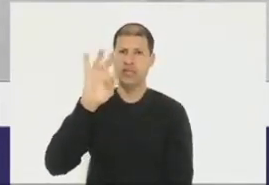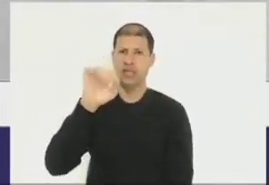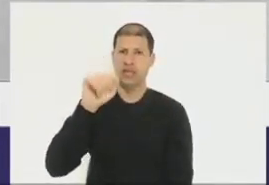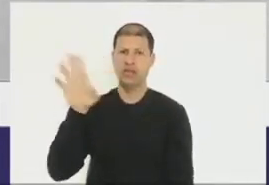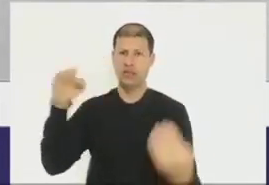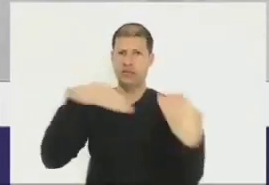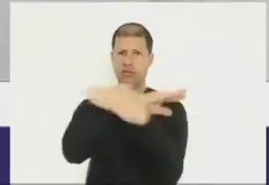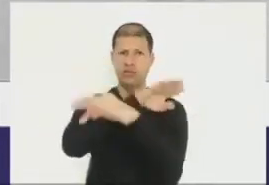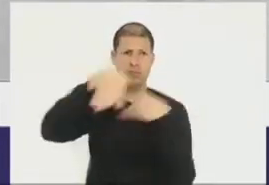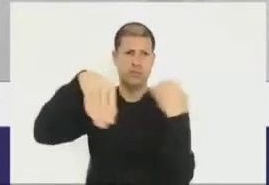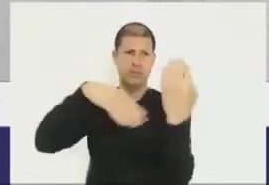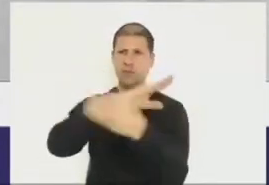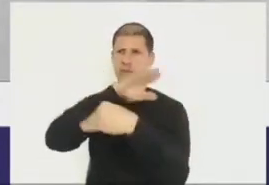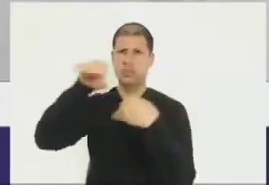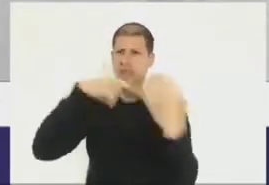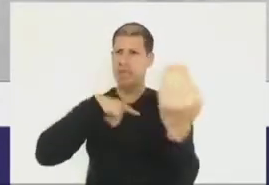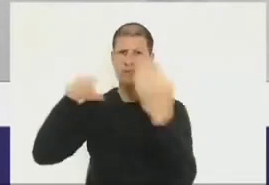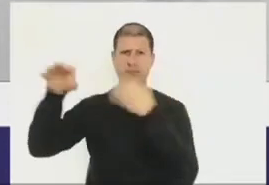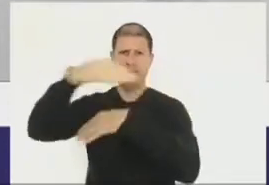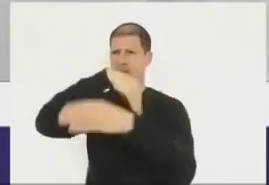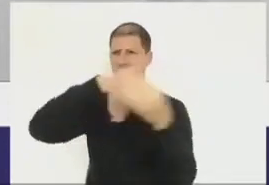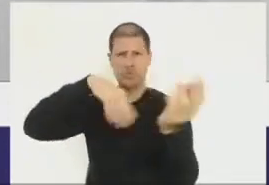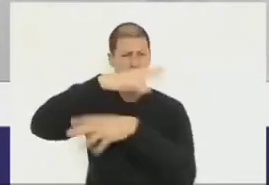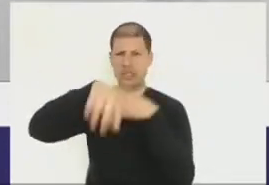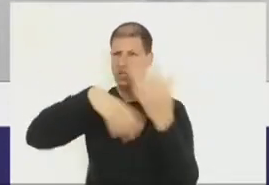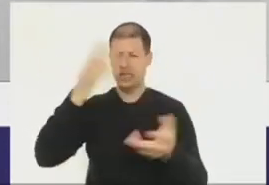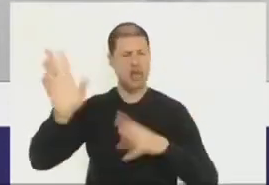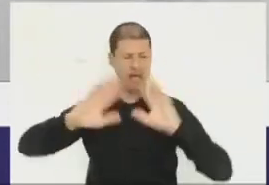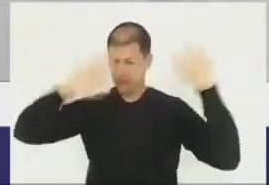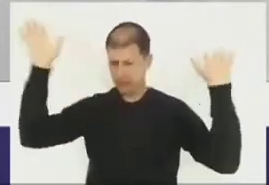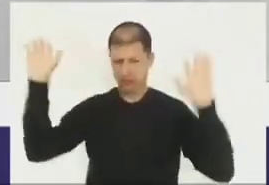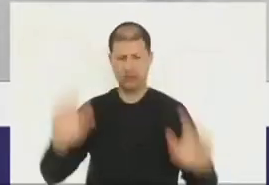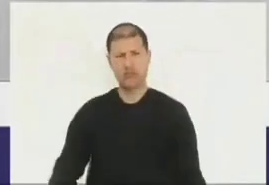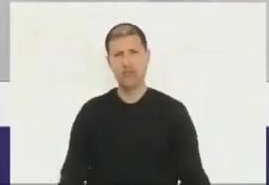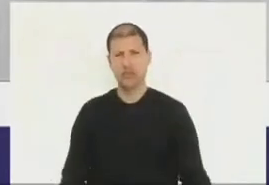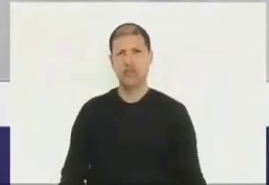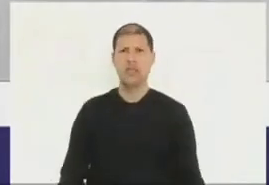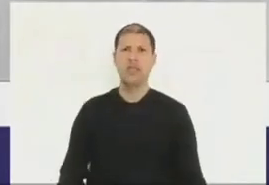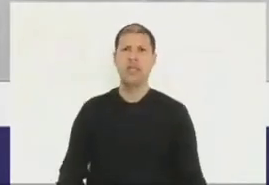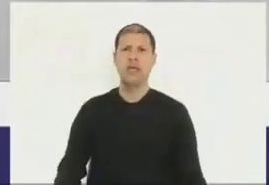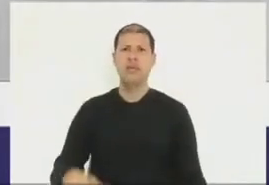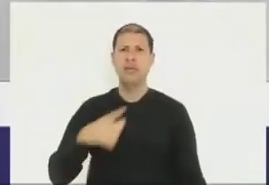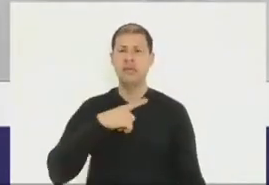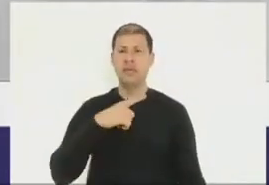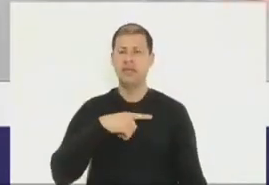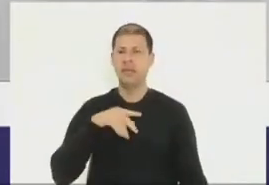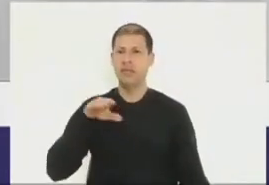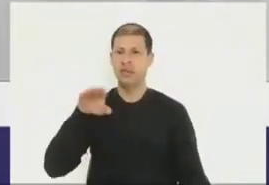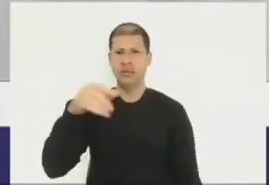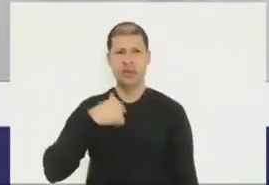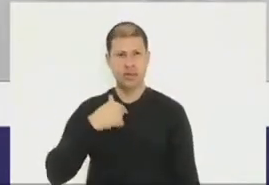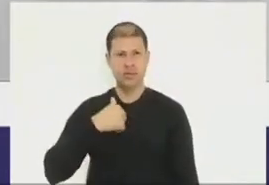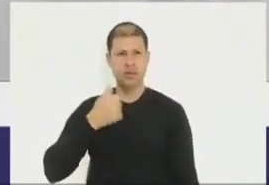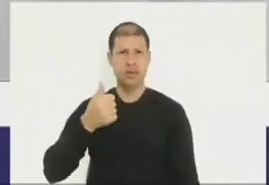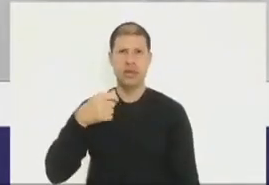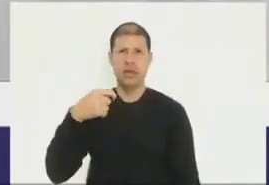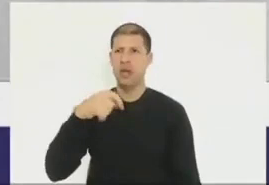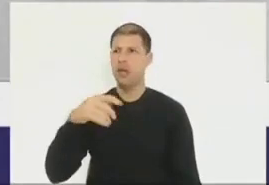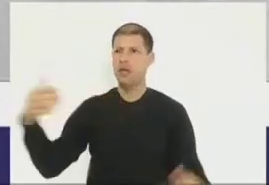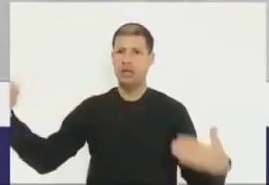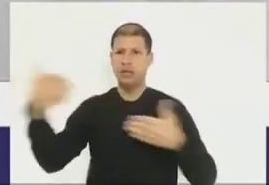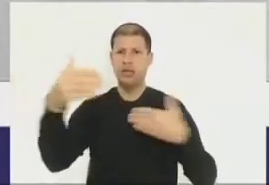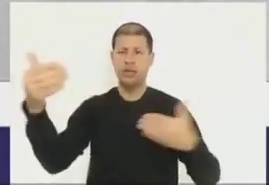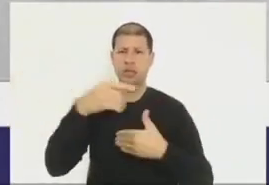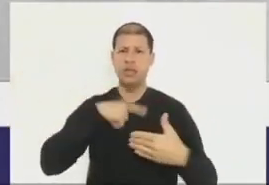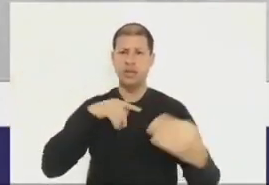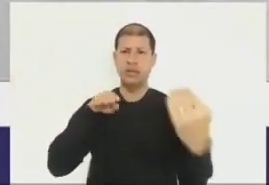lá, carro para cá, para lá. Uma lambança. E as preferencial, a avenida tem que parar. Quem que